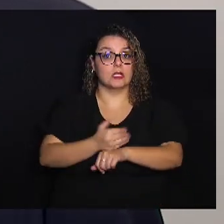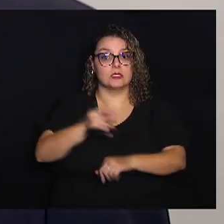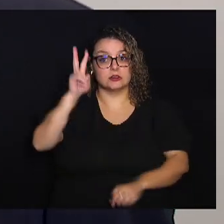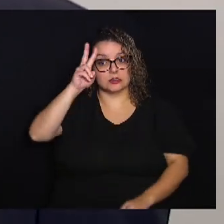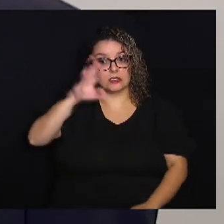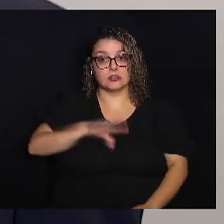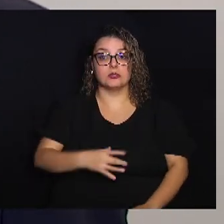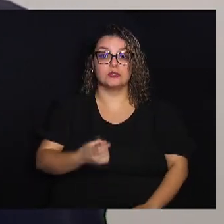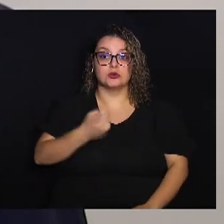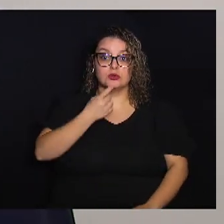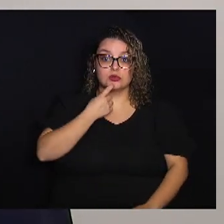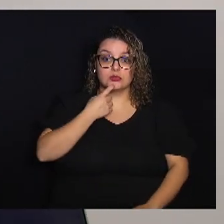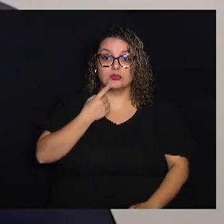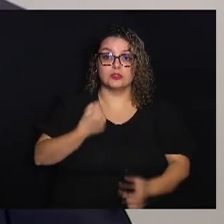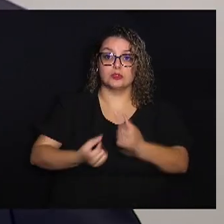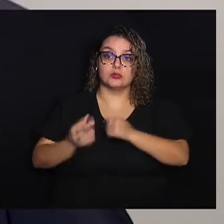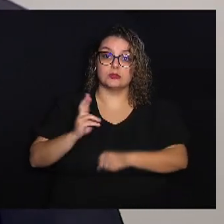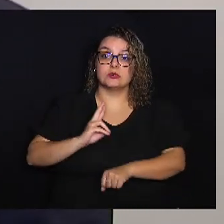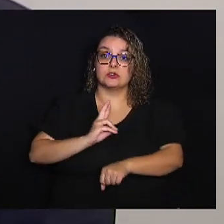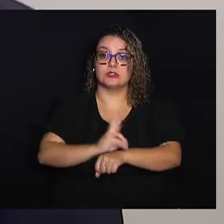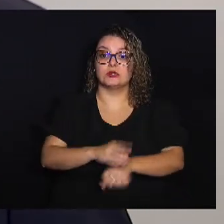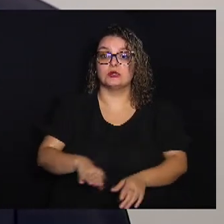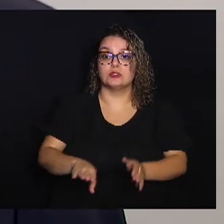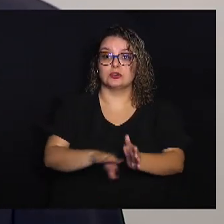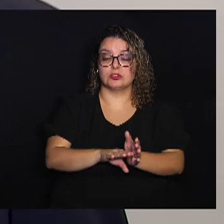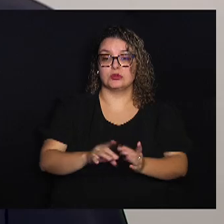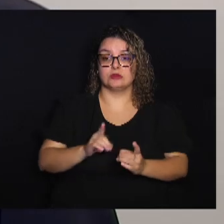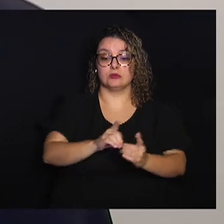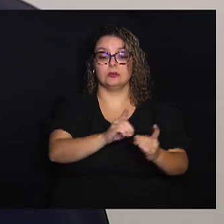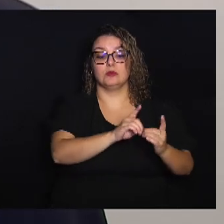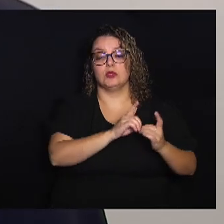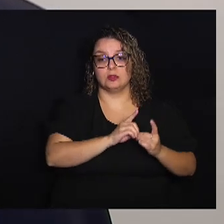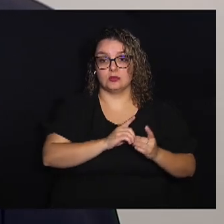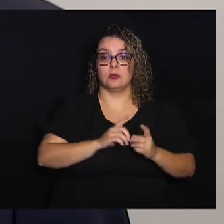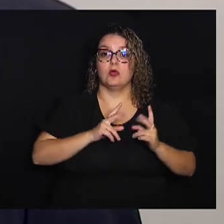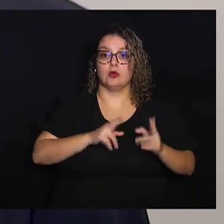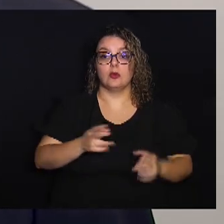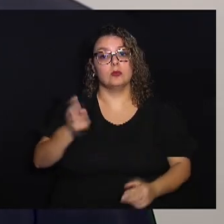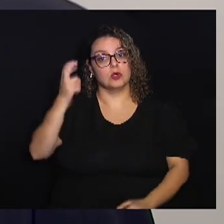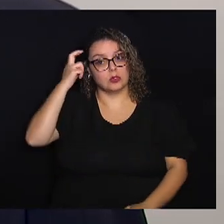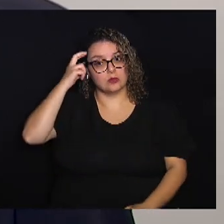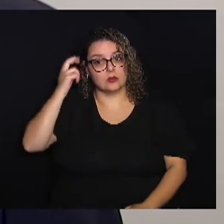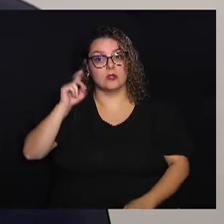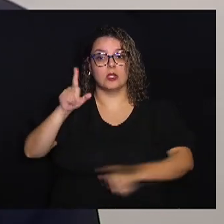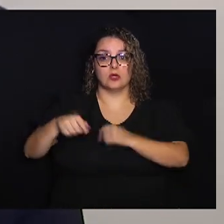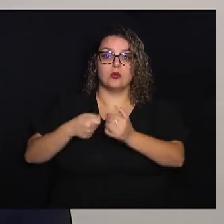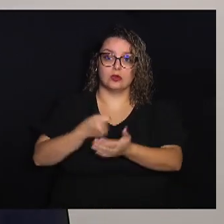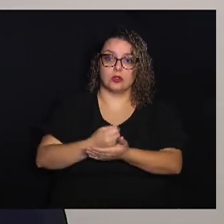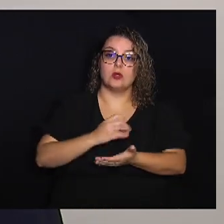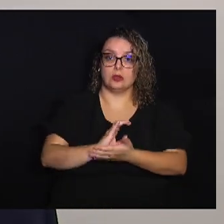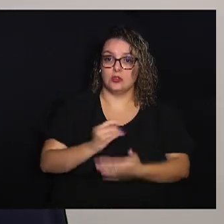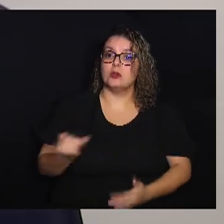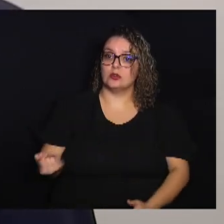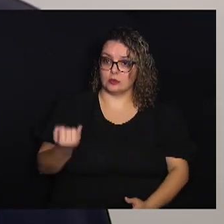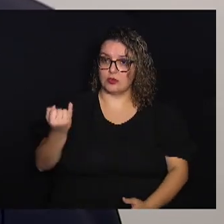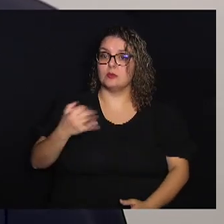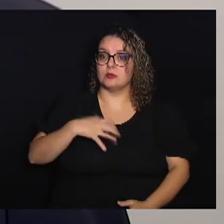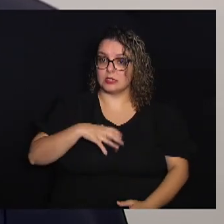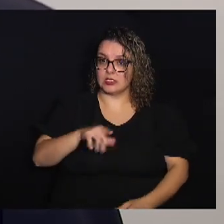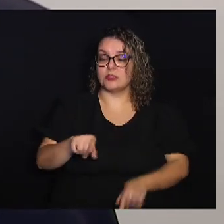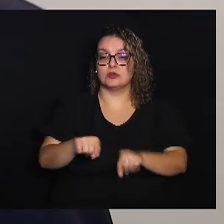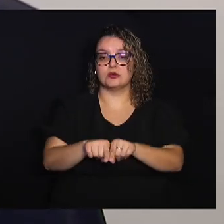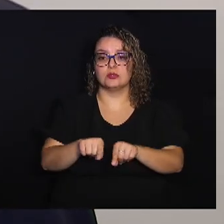Campinas os recursos chegaram nas pontas, né, através da cultura. A emenda parlamentar foi muito importante para isso